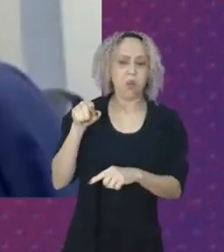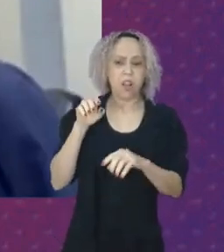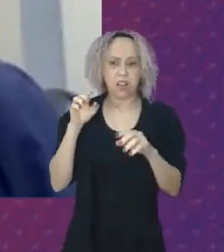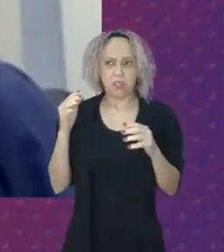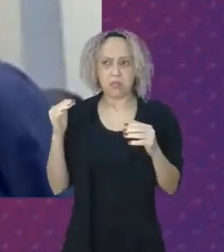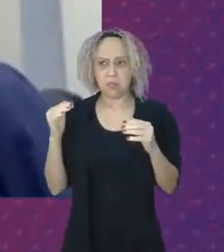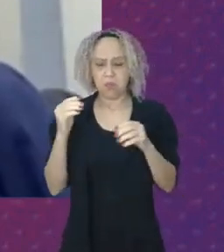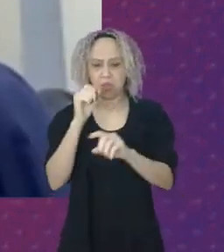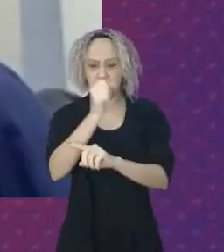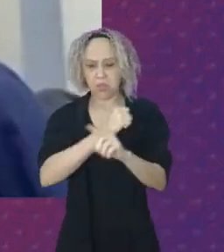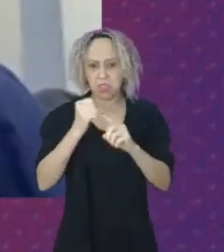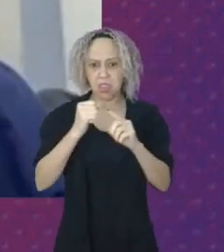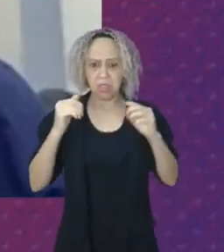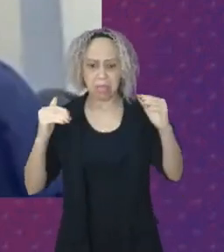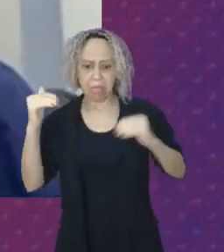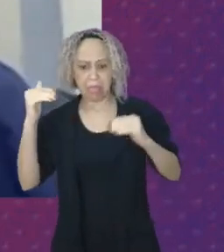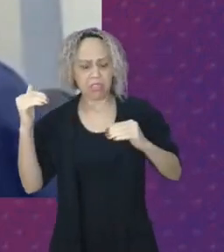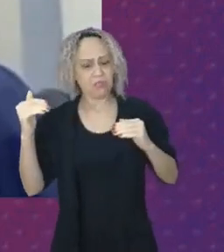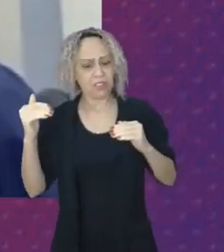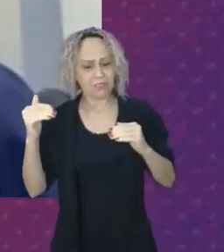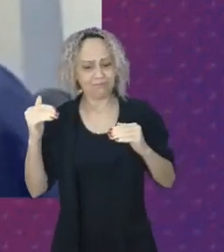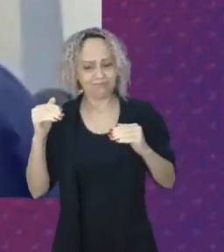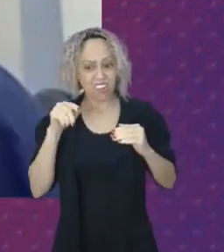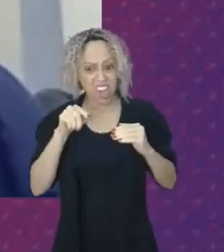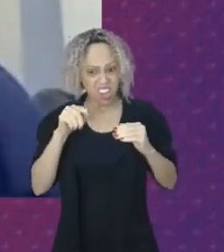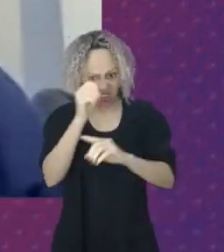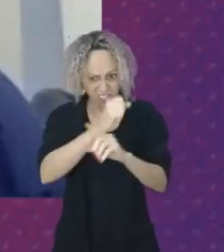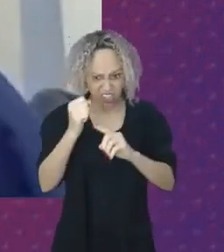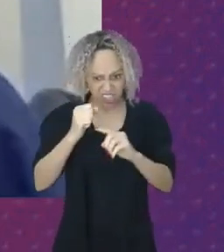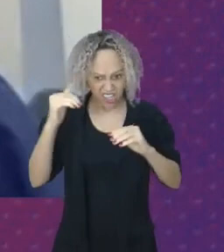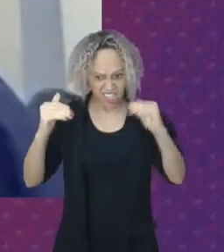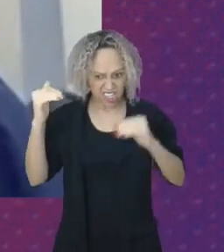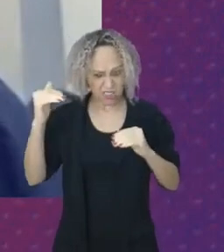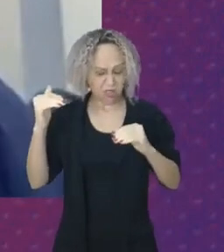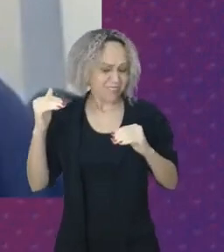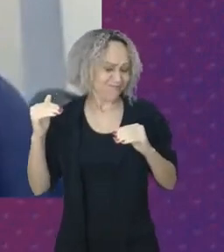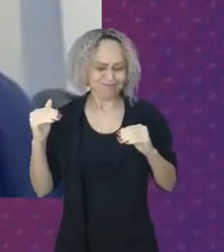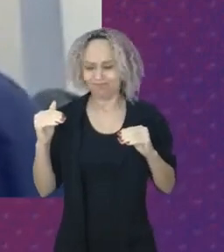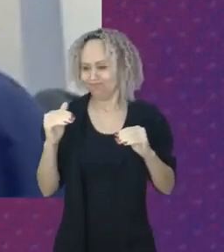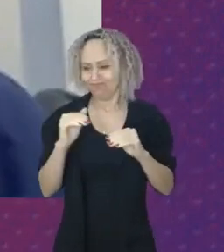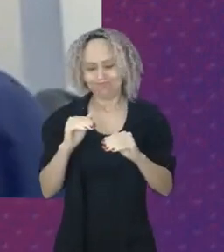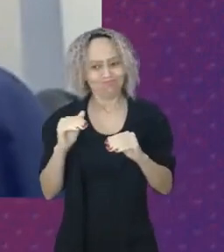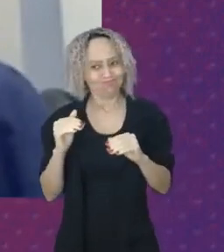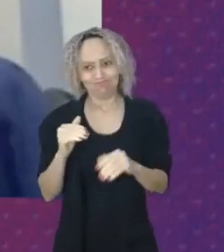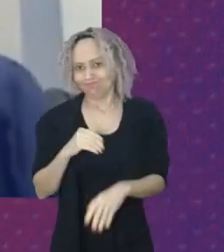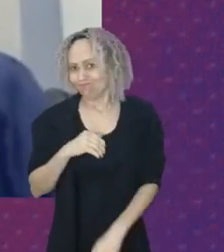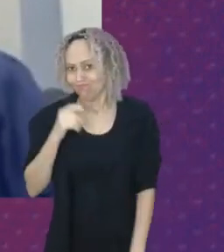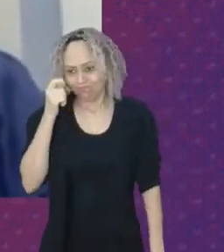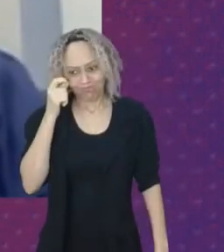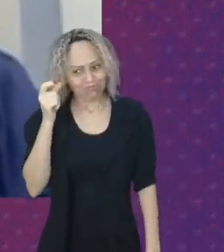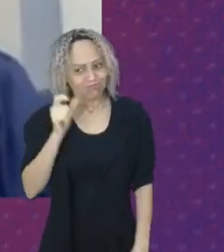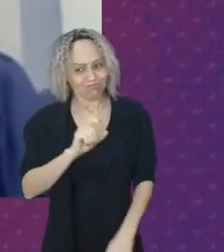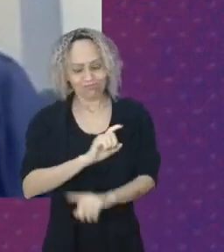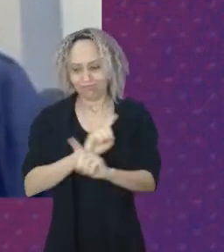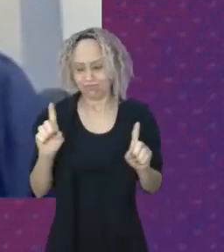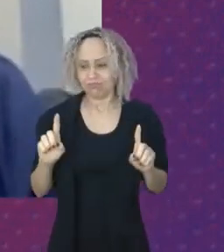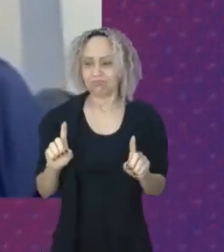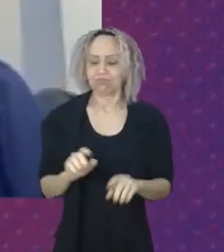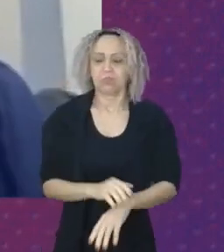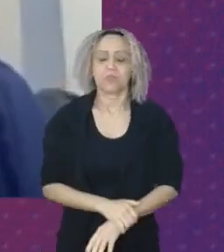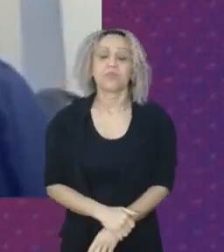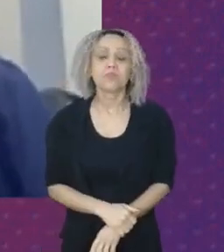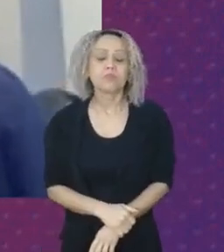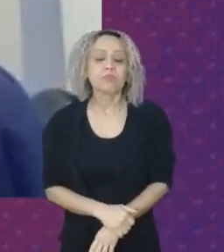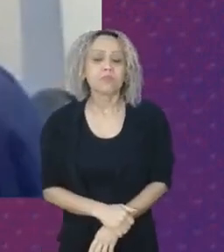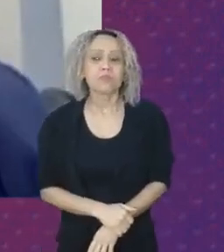um mecanismo, né, de reprodução dessa agenda capitalista. Quando ela está pensando,